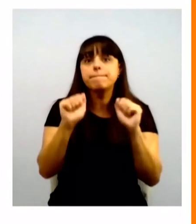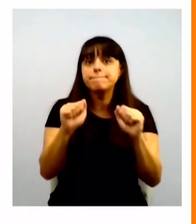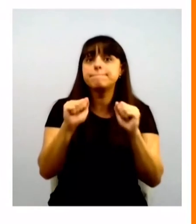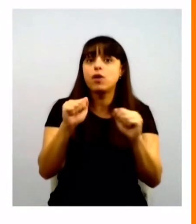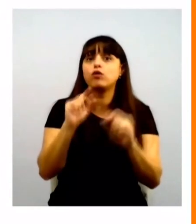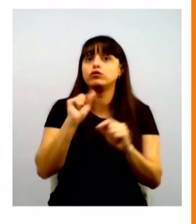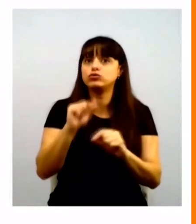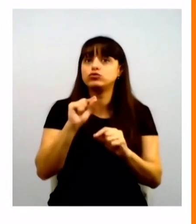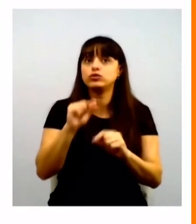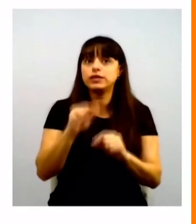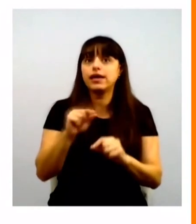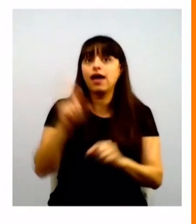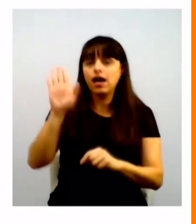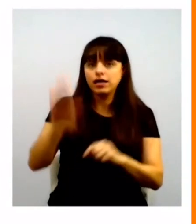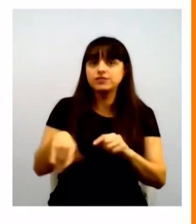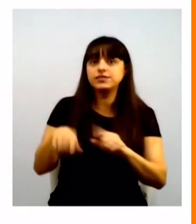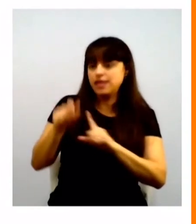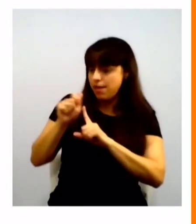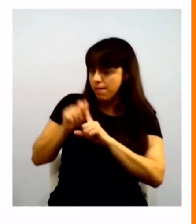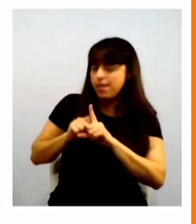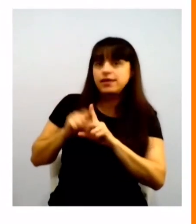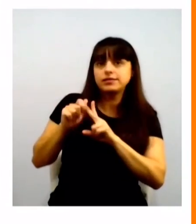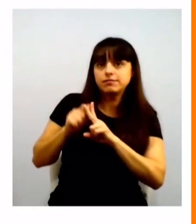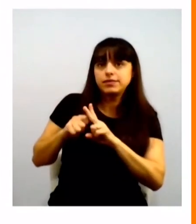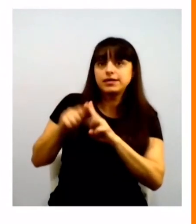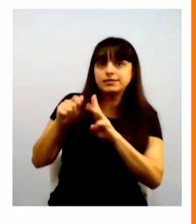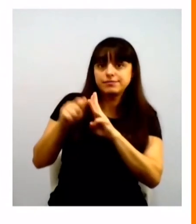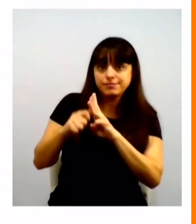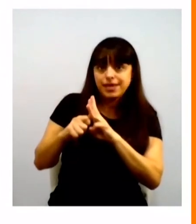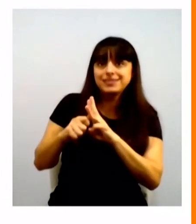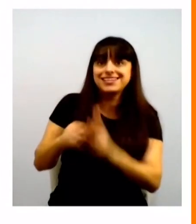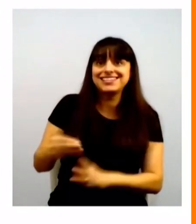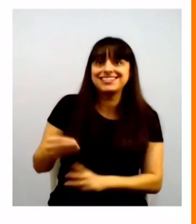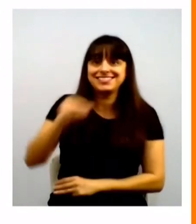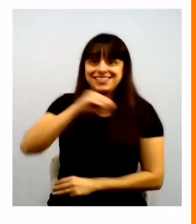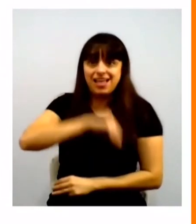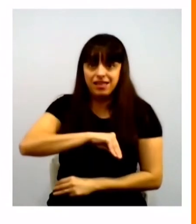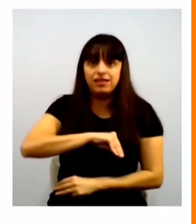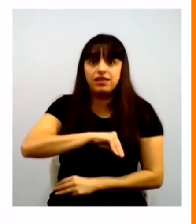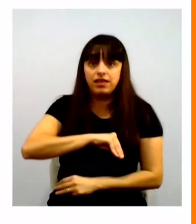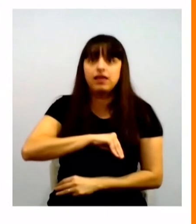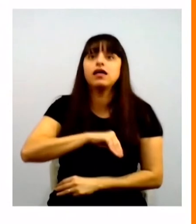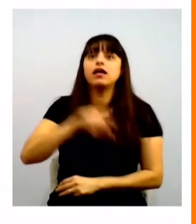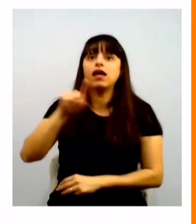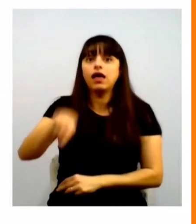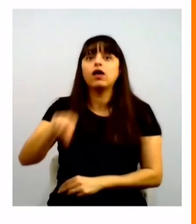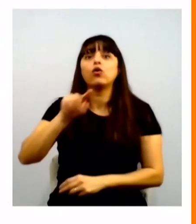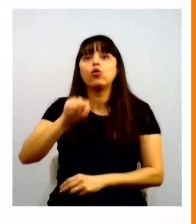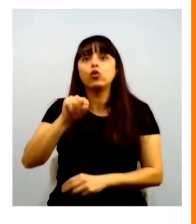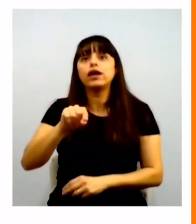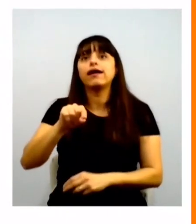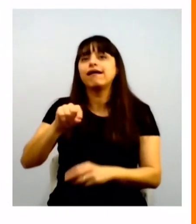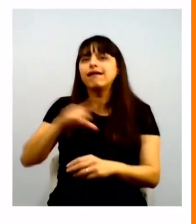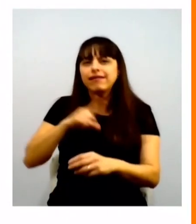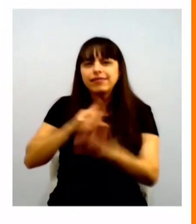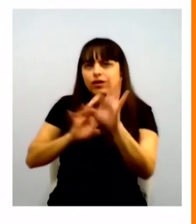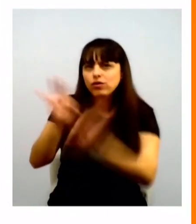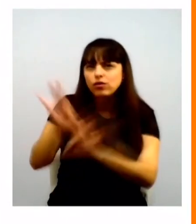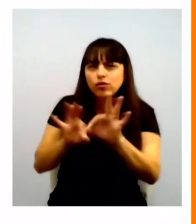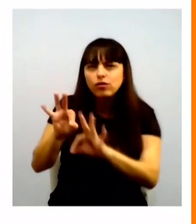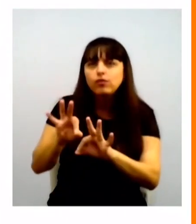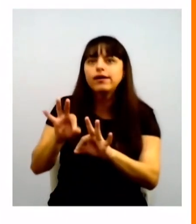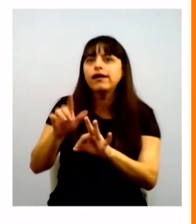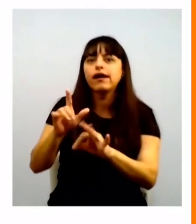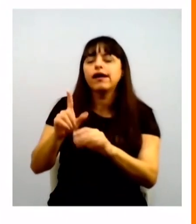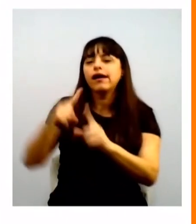três meses para fazer um rito, para fazer um funeral, para fazer uma boda ou para fazer uma festa,